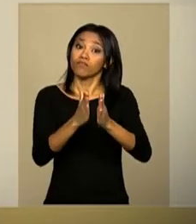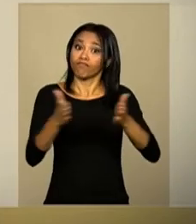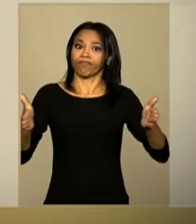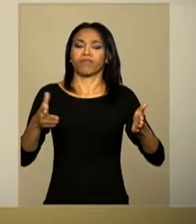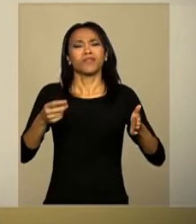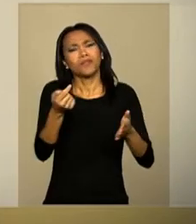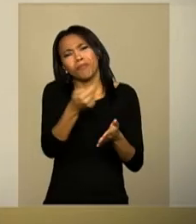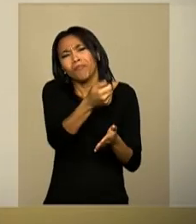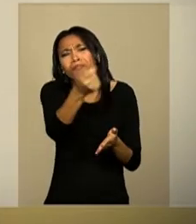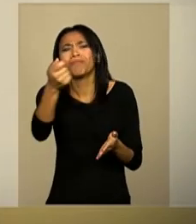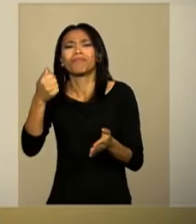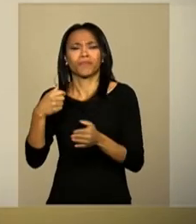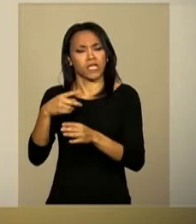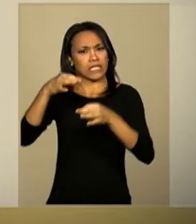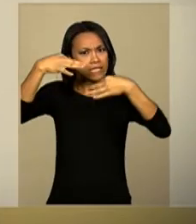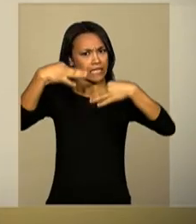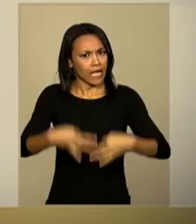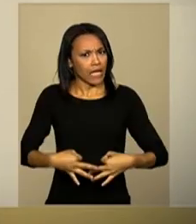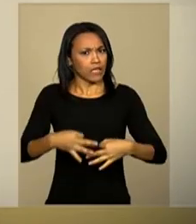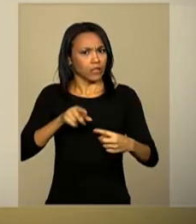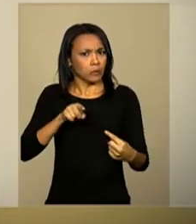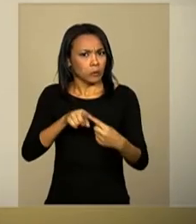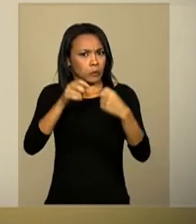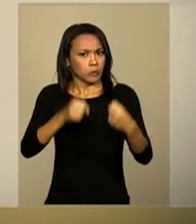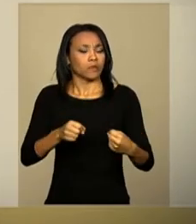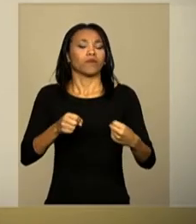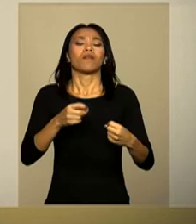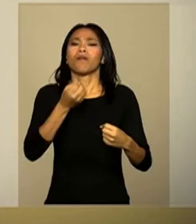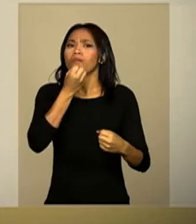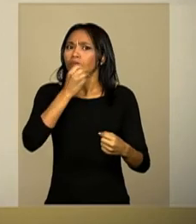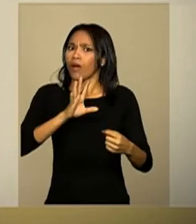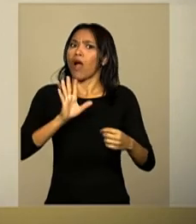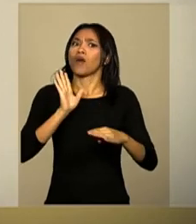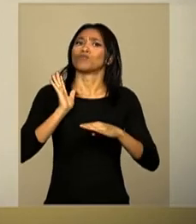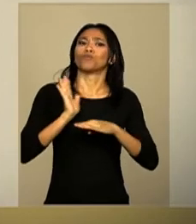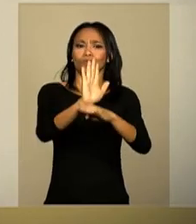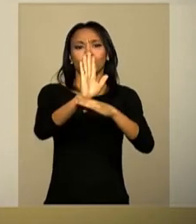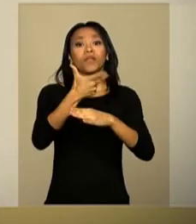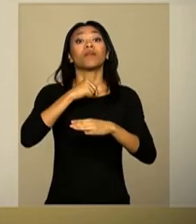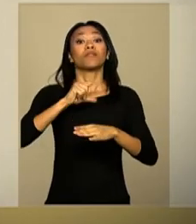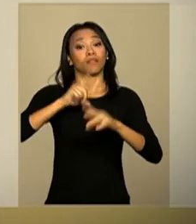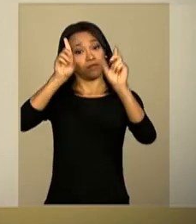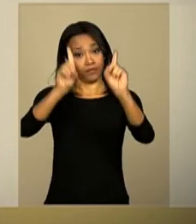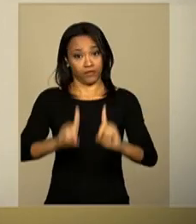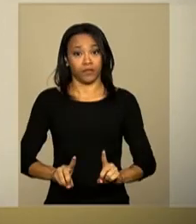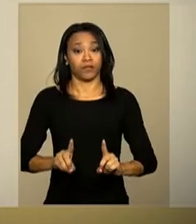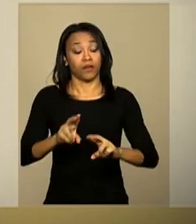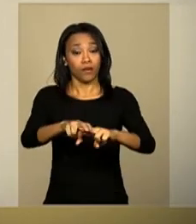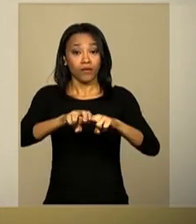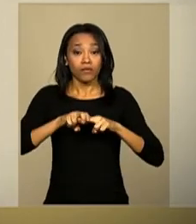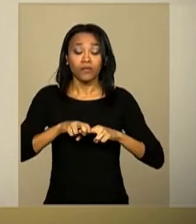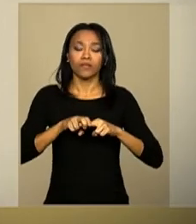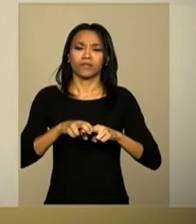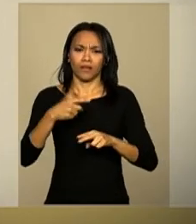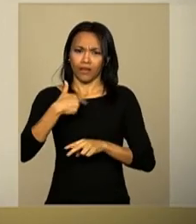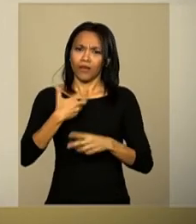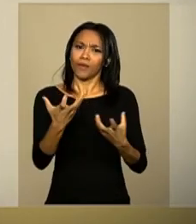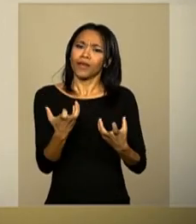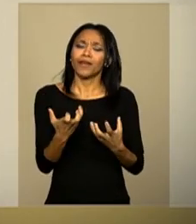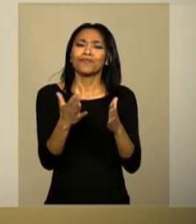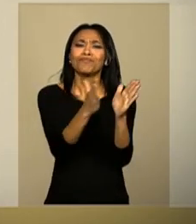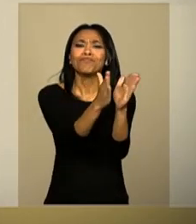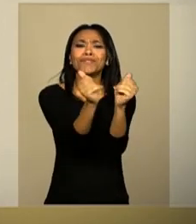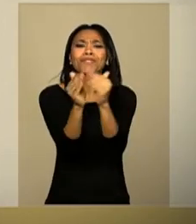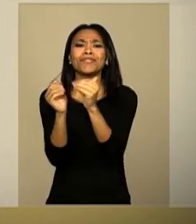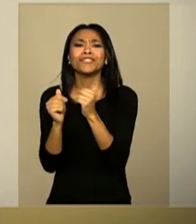obras que feitas de forma correta fazem uma enorme diferença na vida de quem tem deficiência por isso Marques eu quero